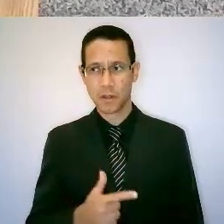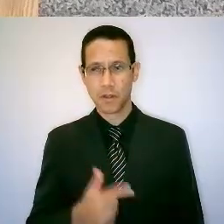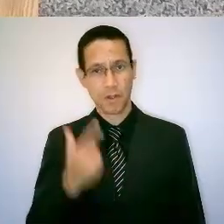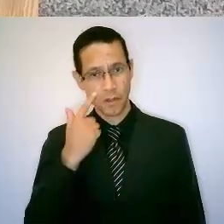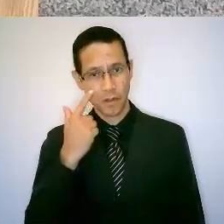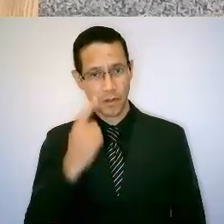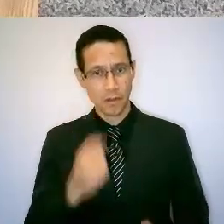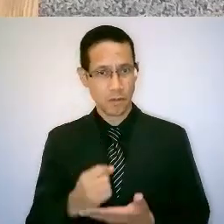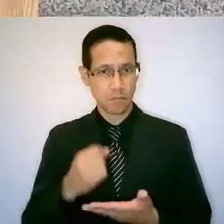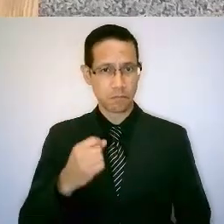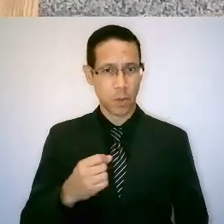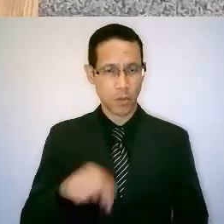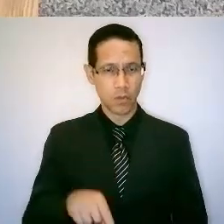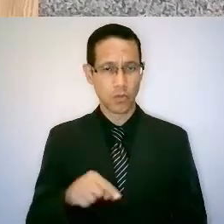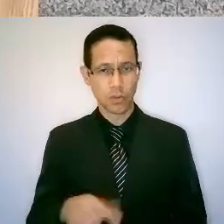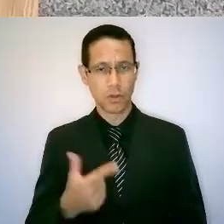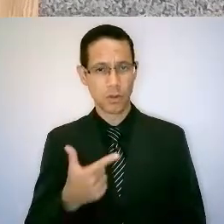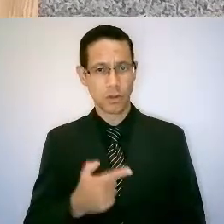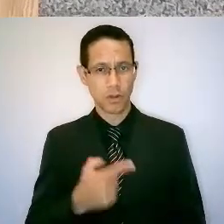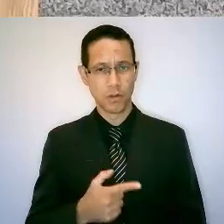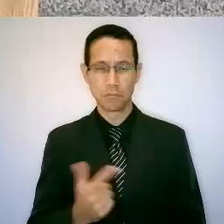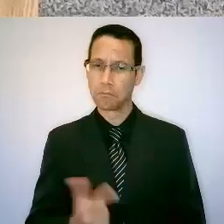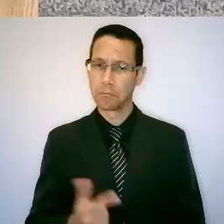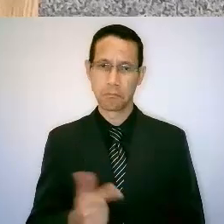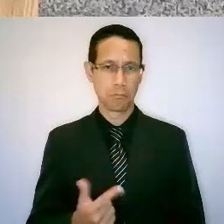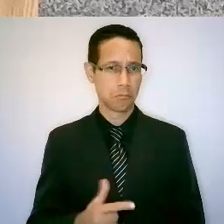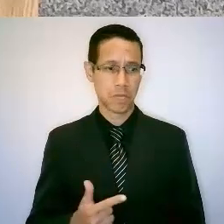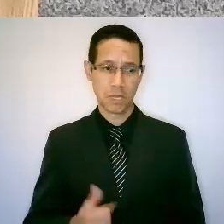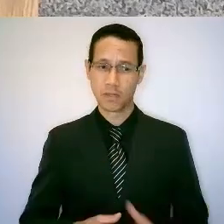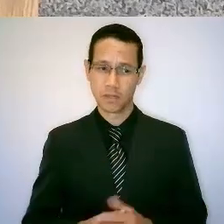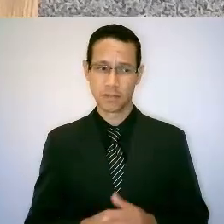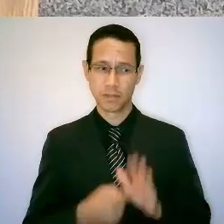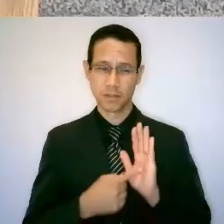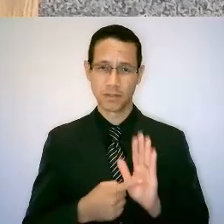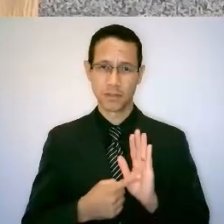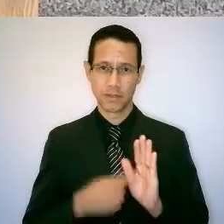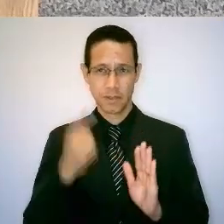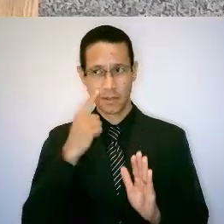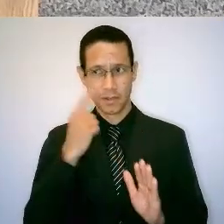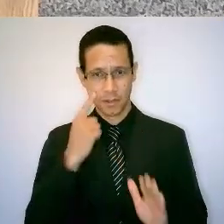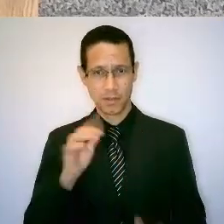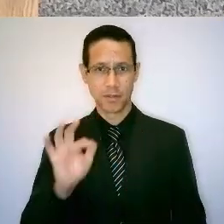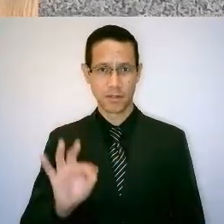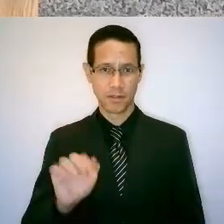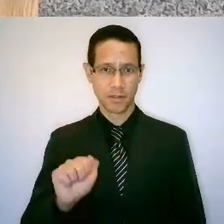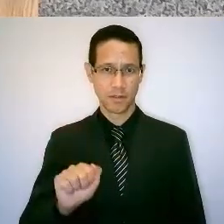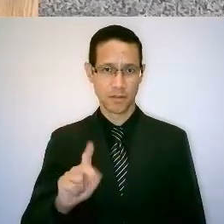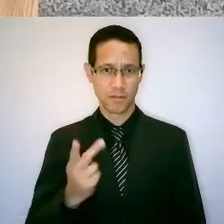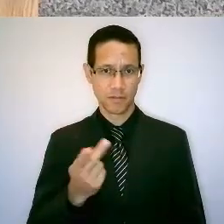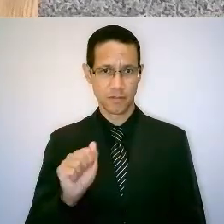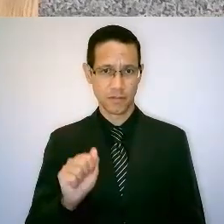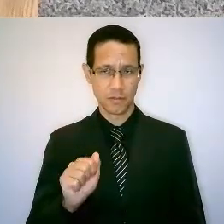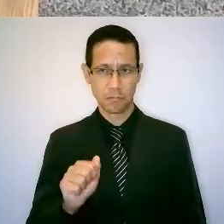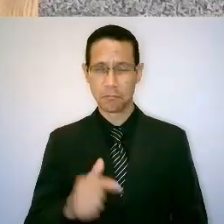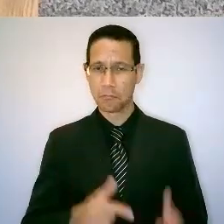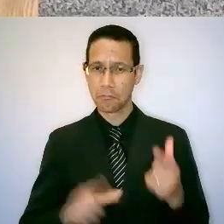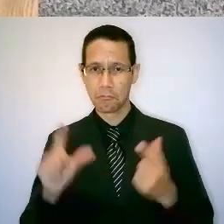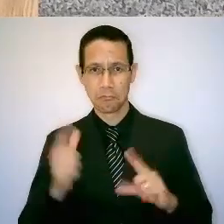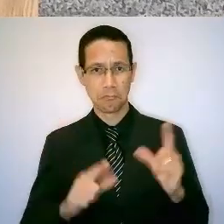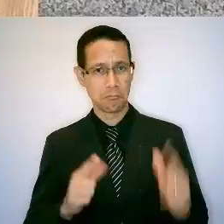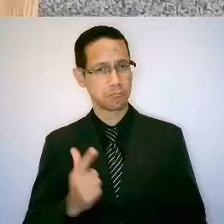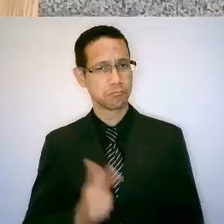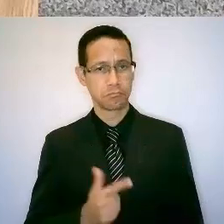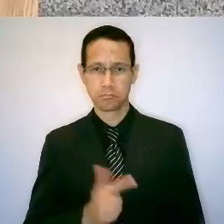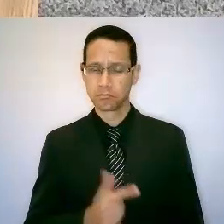arma caindo e por isso não disparou talvez você indicativos que houve uma falha no dispositivo mas para Além disso excelências não